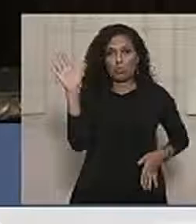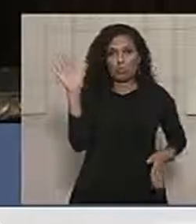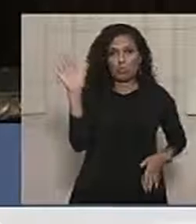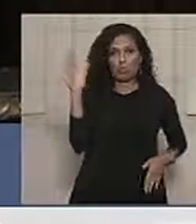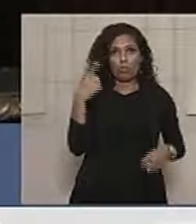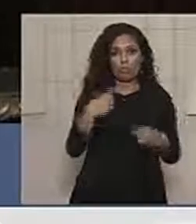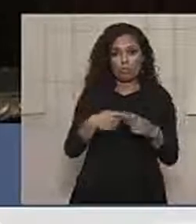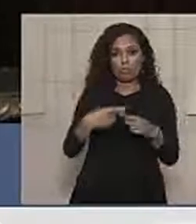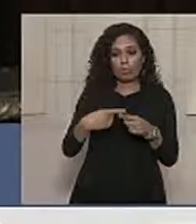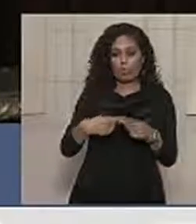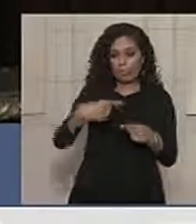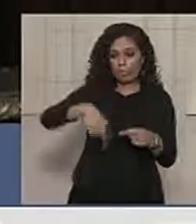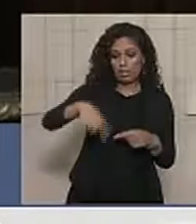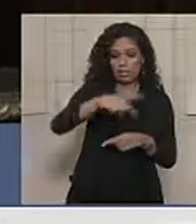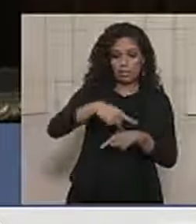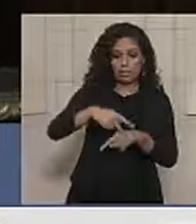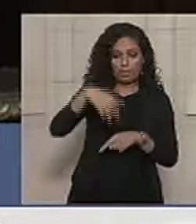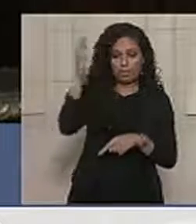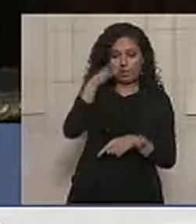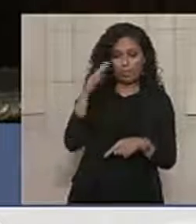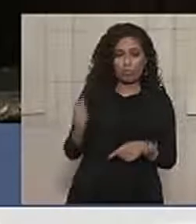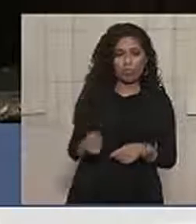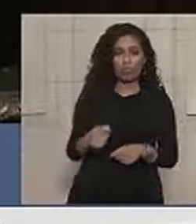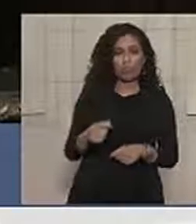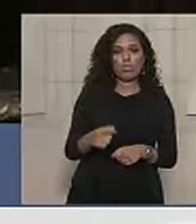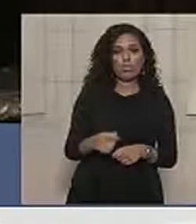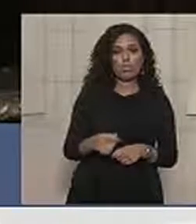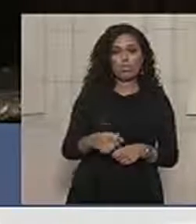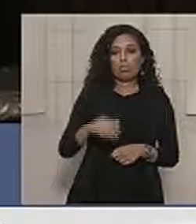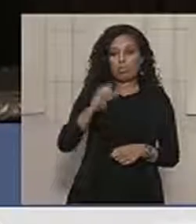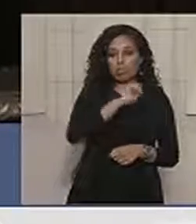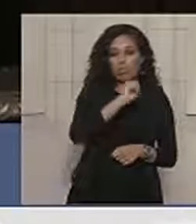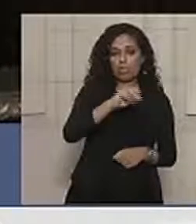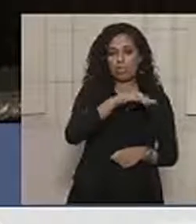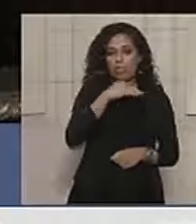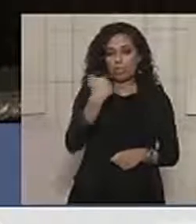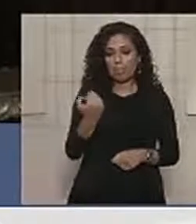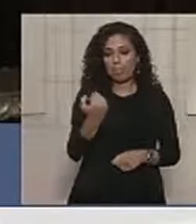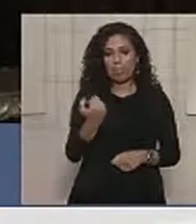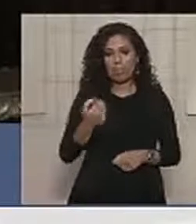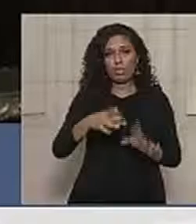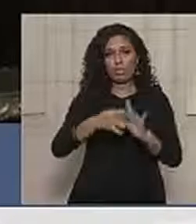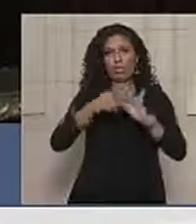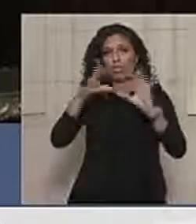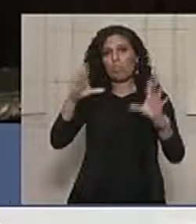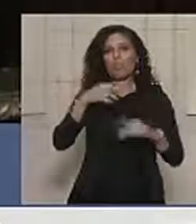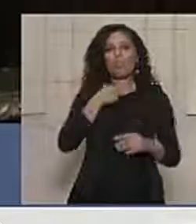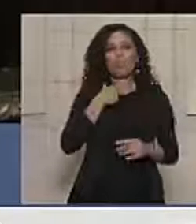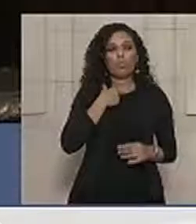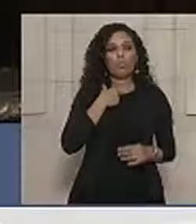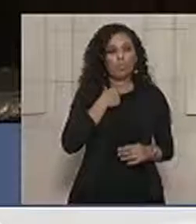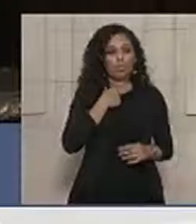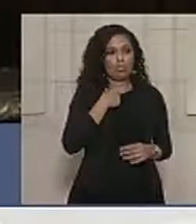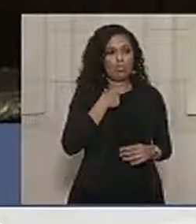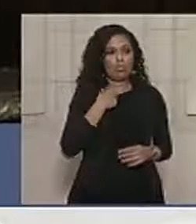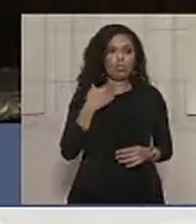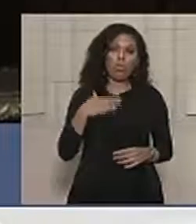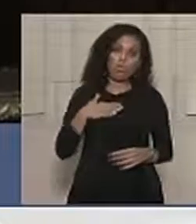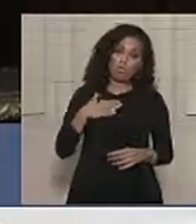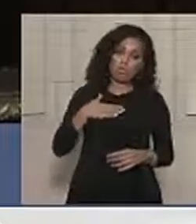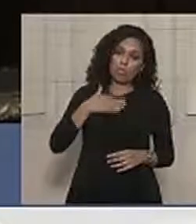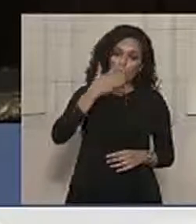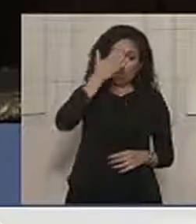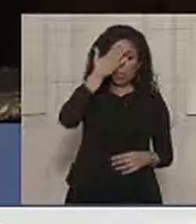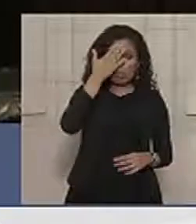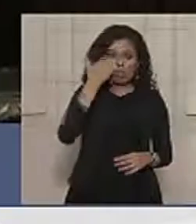foi instituída oficialmente a pena de morte. Então vale dizer que, pelo que eu